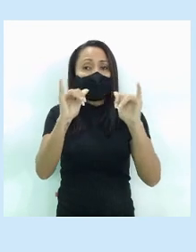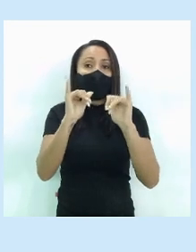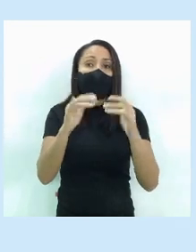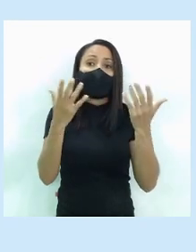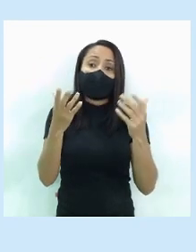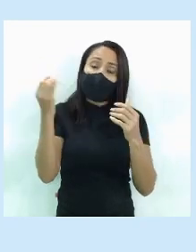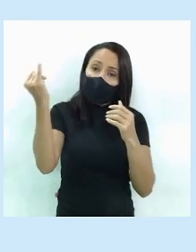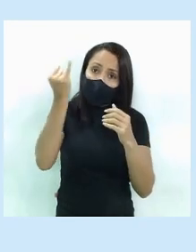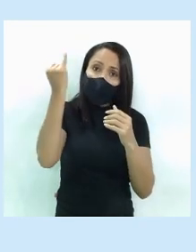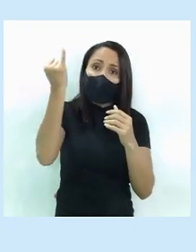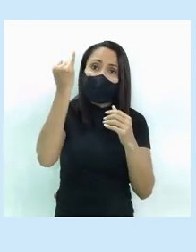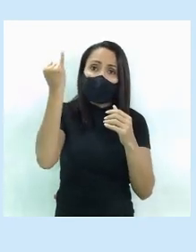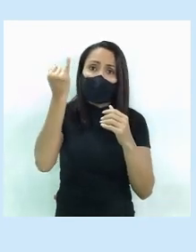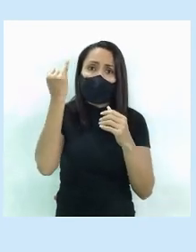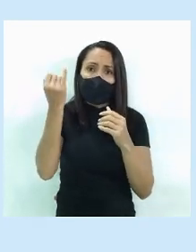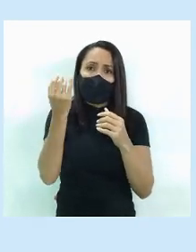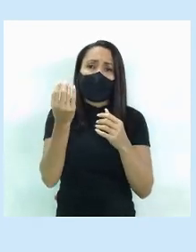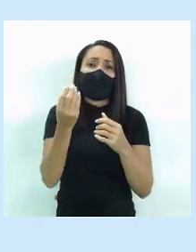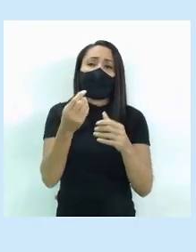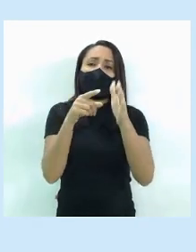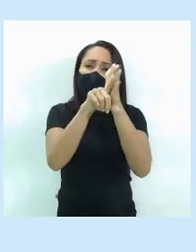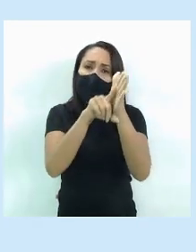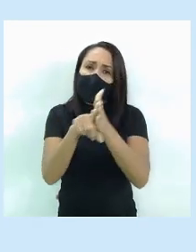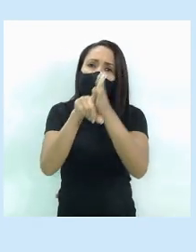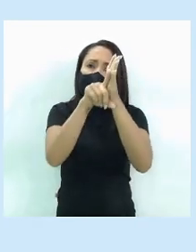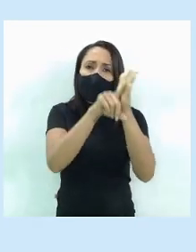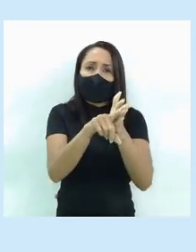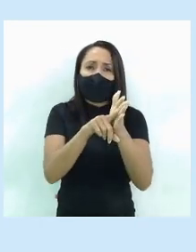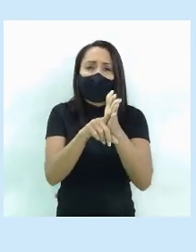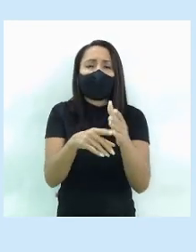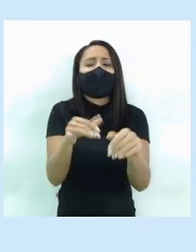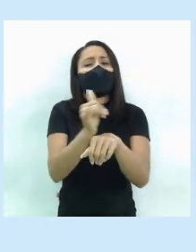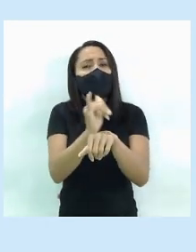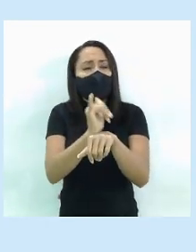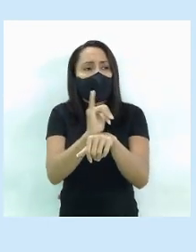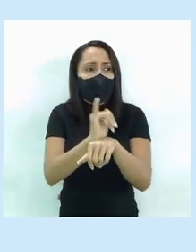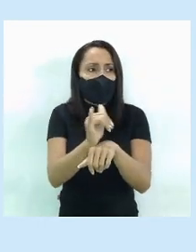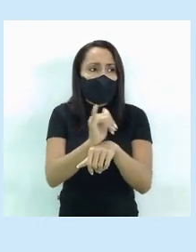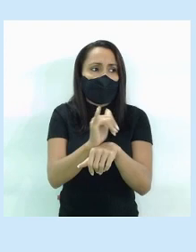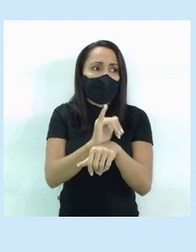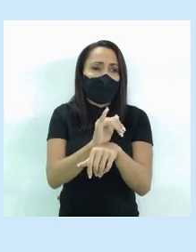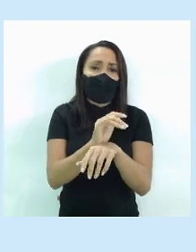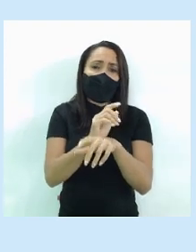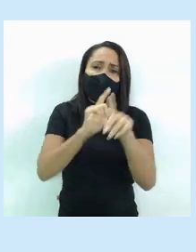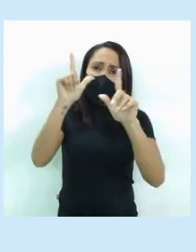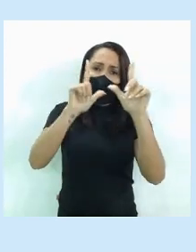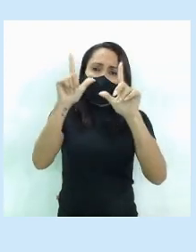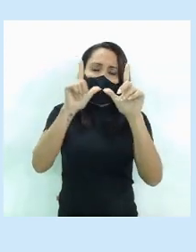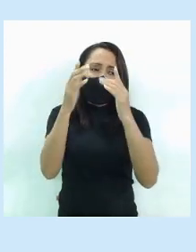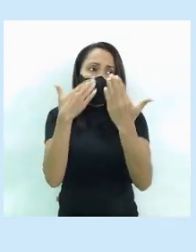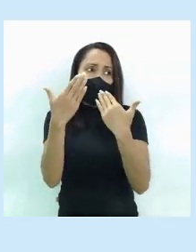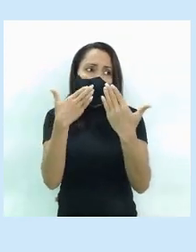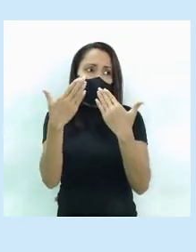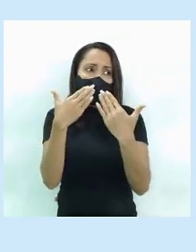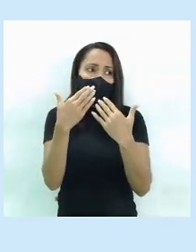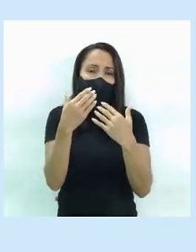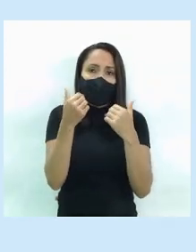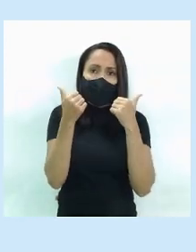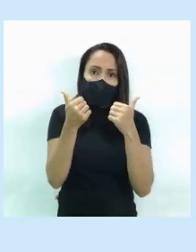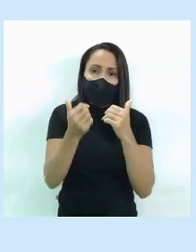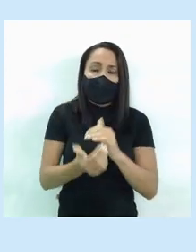assistir novamente os vídeos, procurar informações no YouTube, assistir, debater, tá certo? Vamos